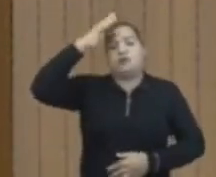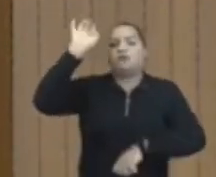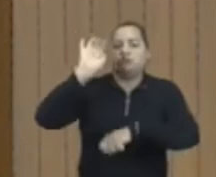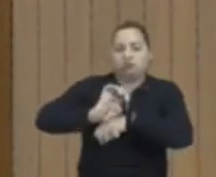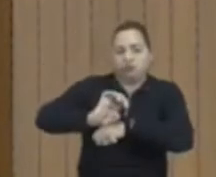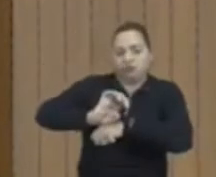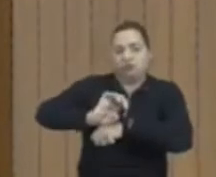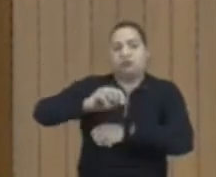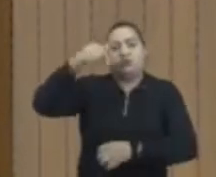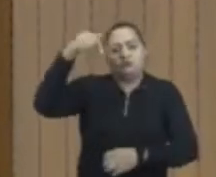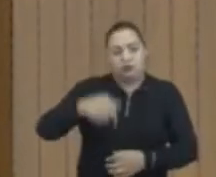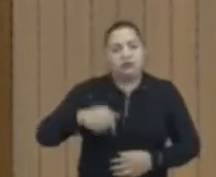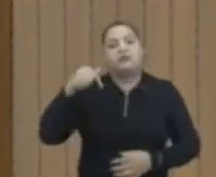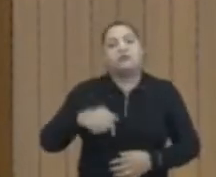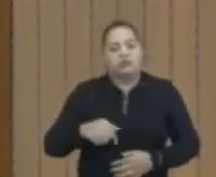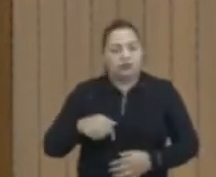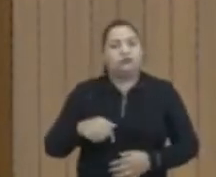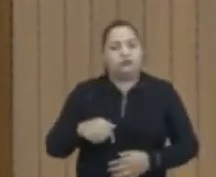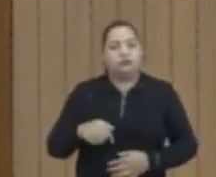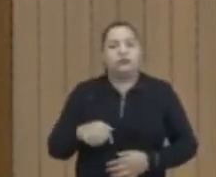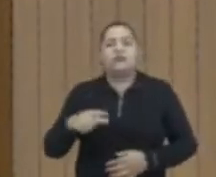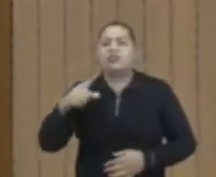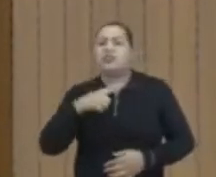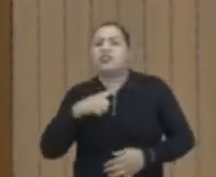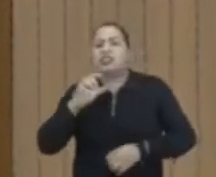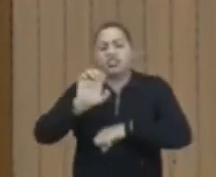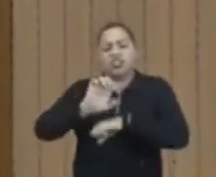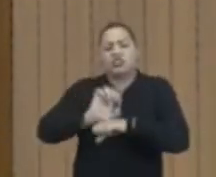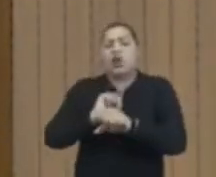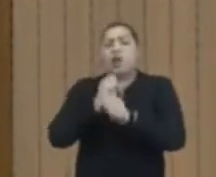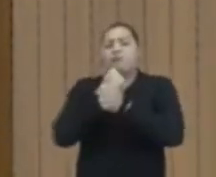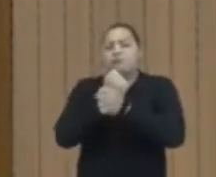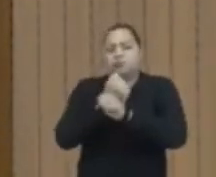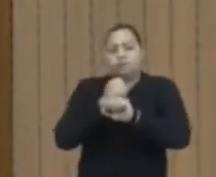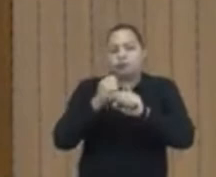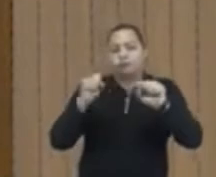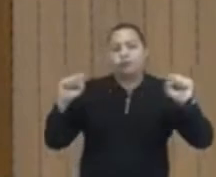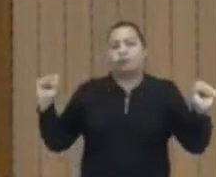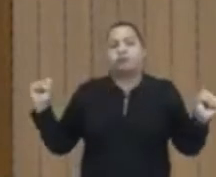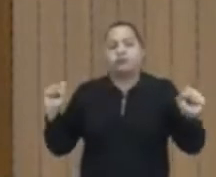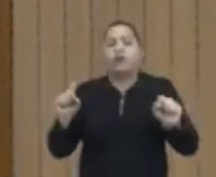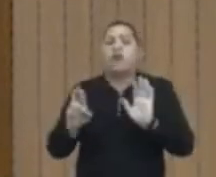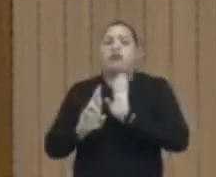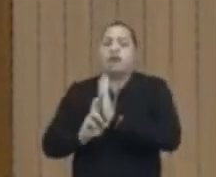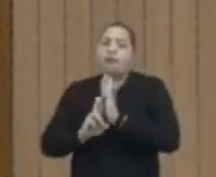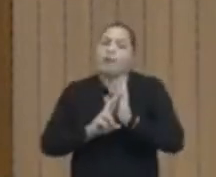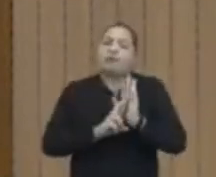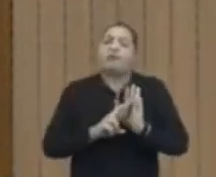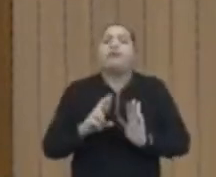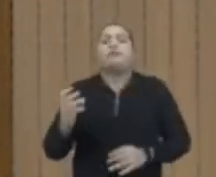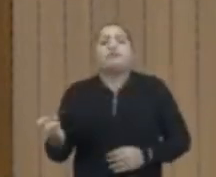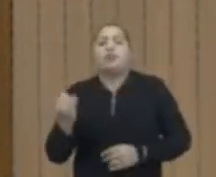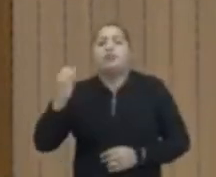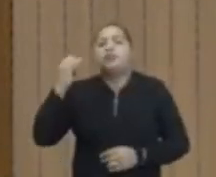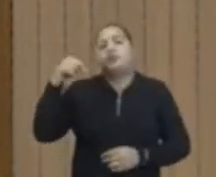Estado de dimensões continentais, representa muito para o patrimônio